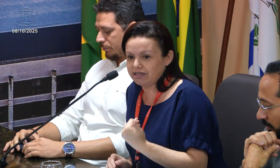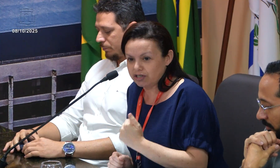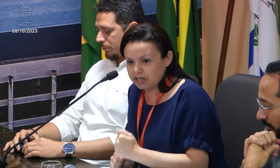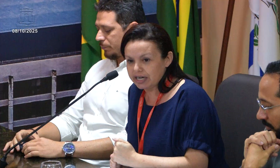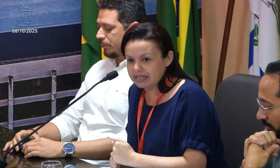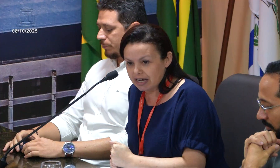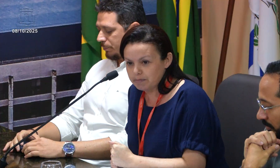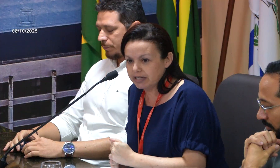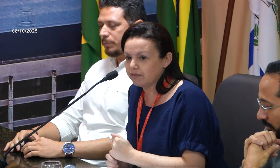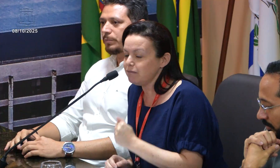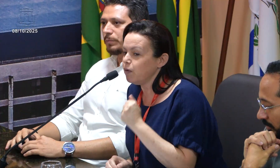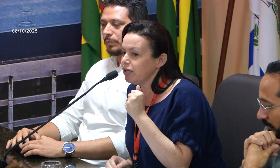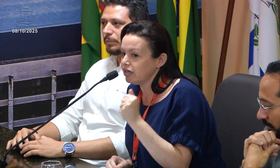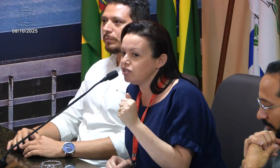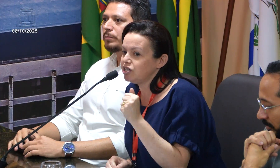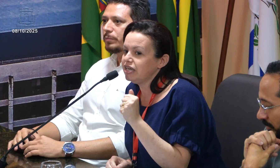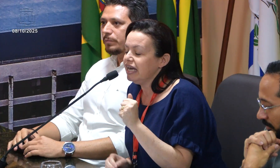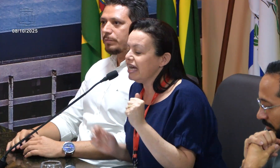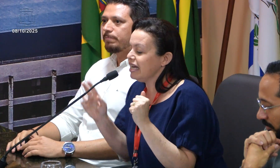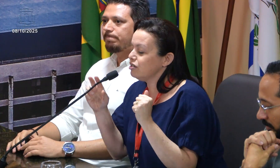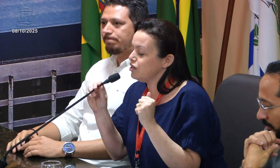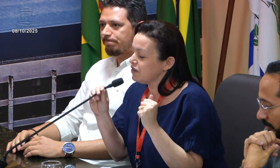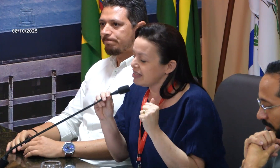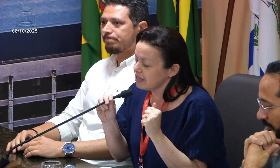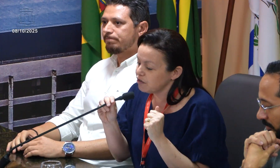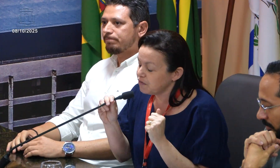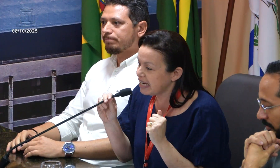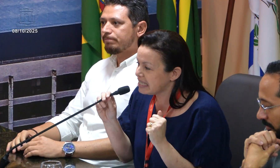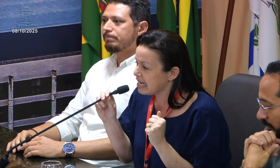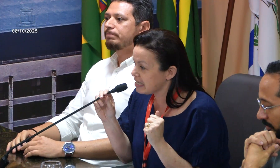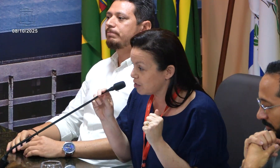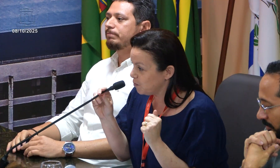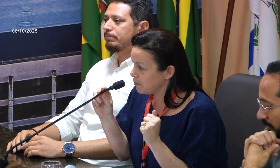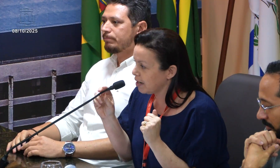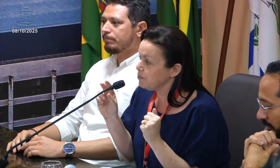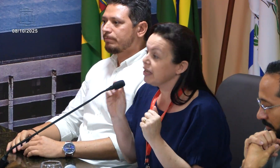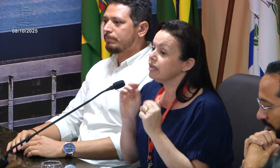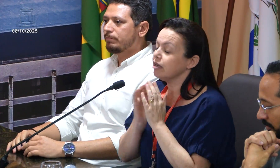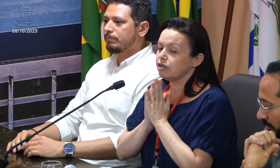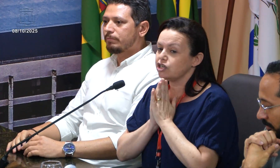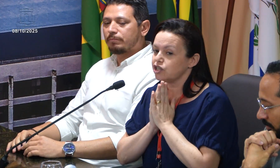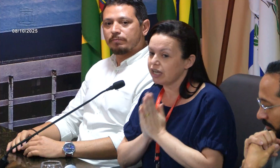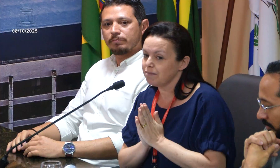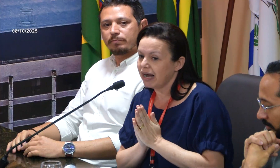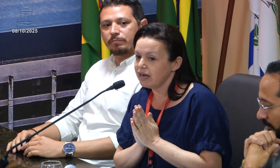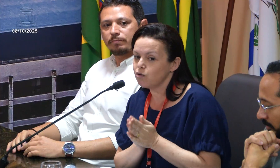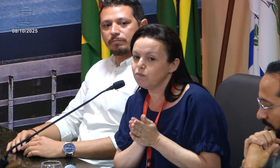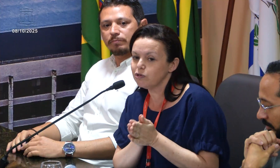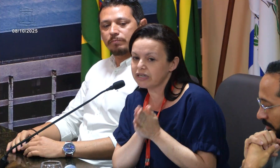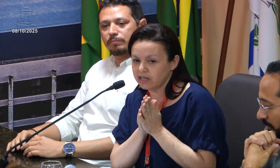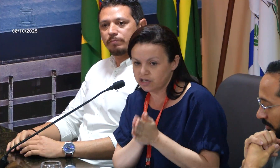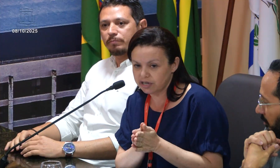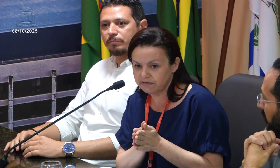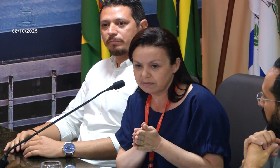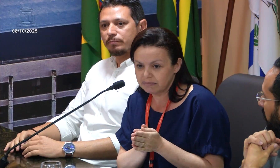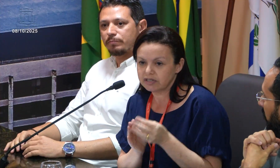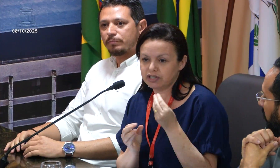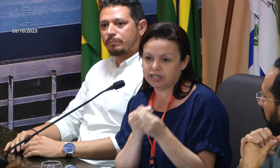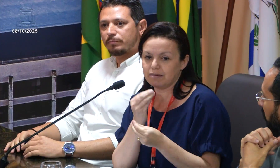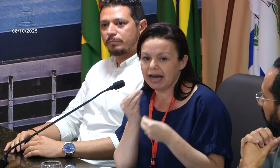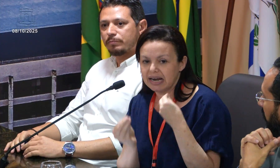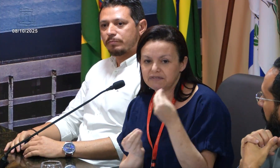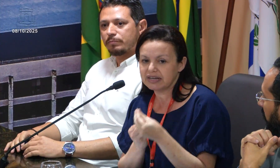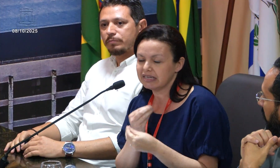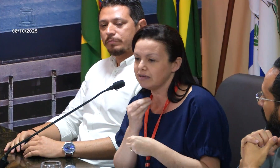denúncias que a gente recebe. Então, é importante a gente fazer essa diferenciação, tá? tanto a gente trabalha com busca ativa, a